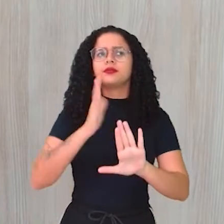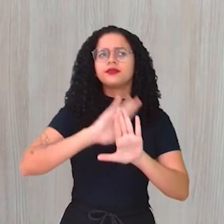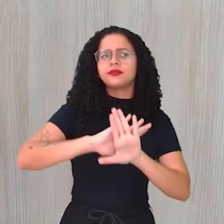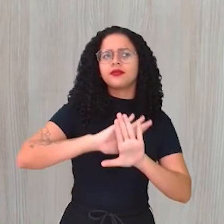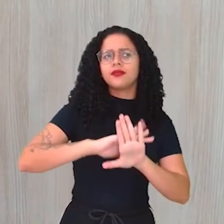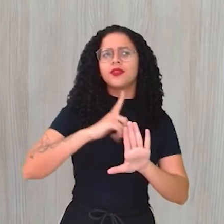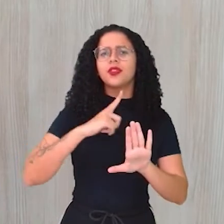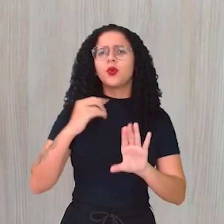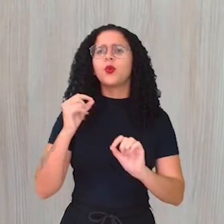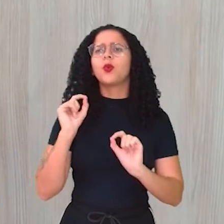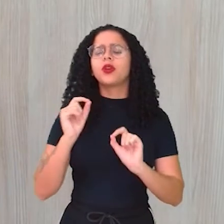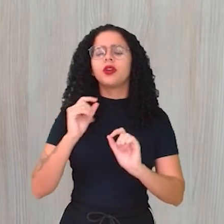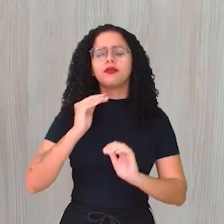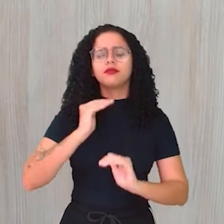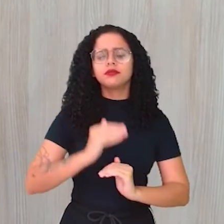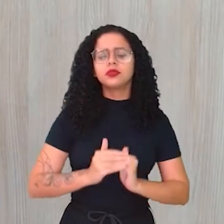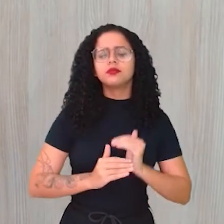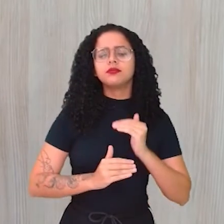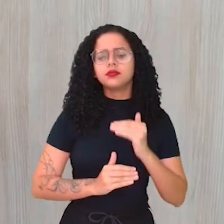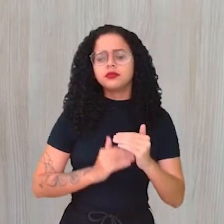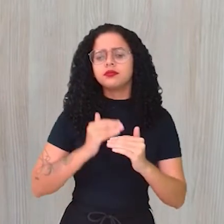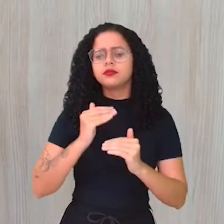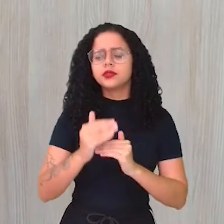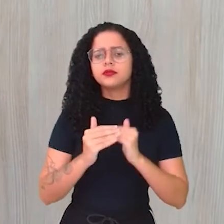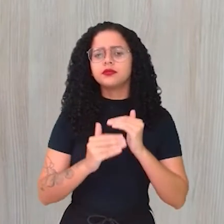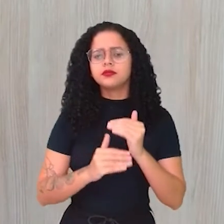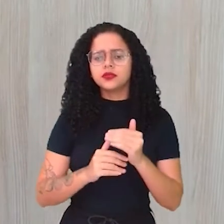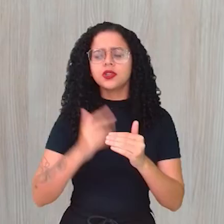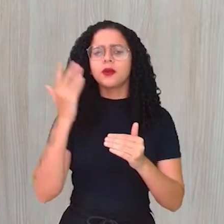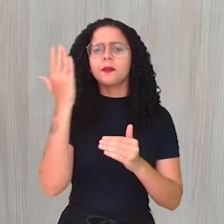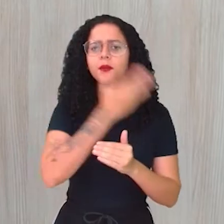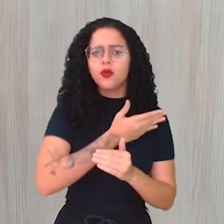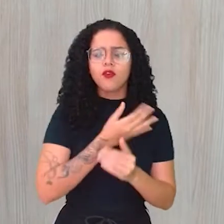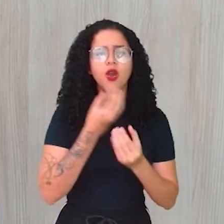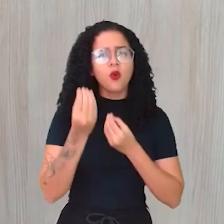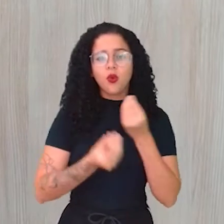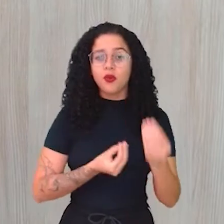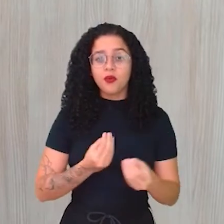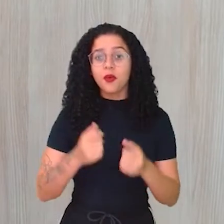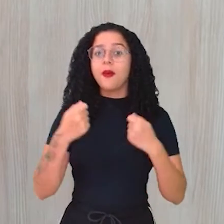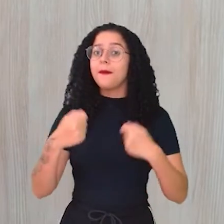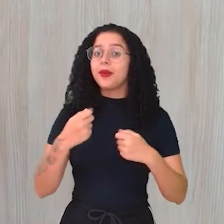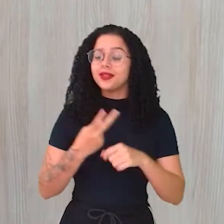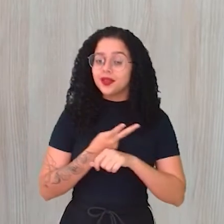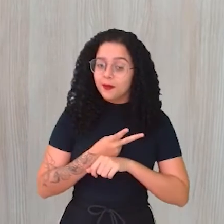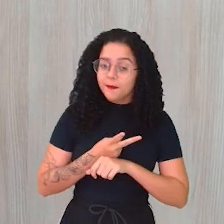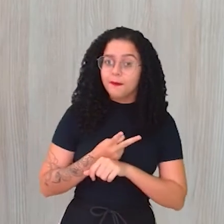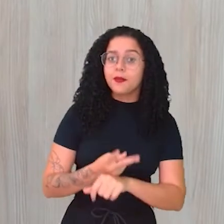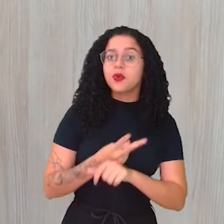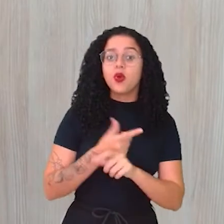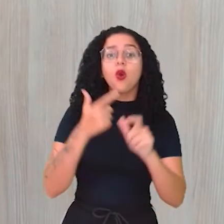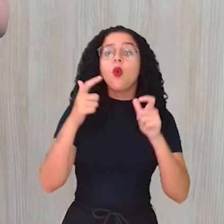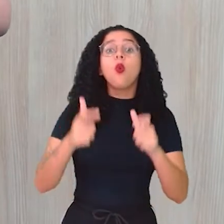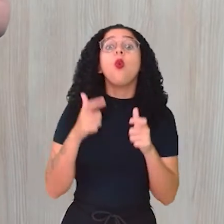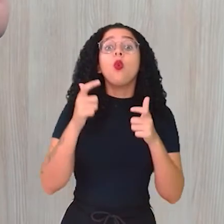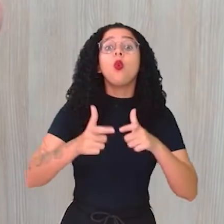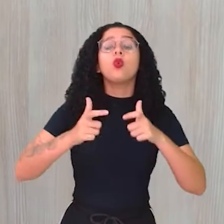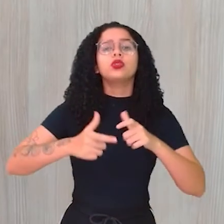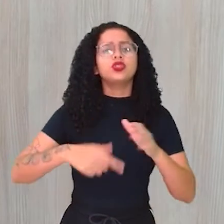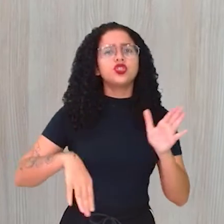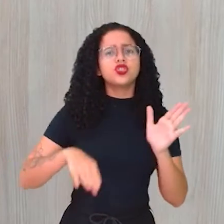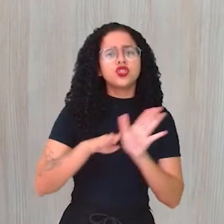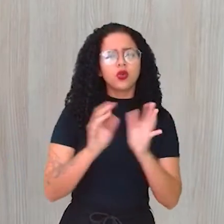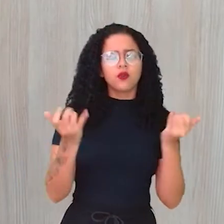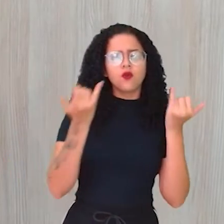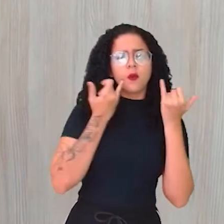gente valide esse conteúdo que chega até a gente, até nós, né? Então a gente precisa buscar referência, chegou a informação,